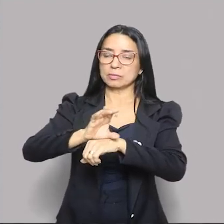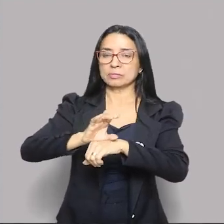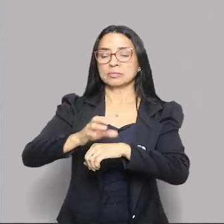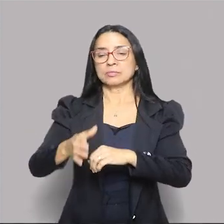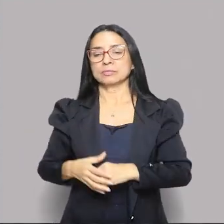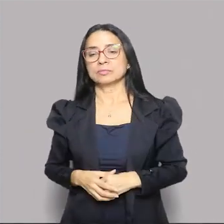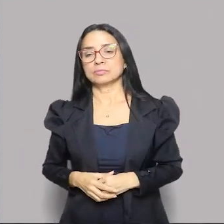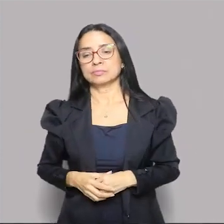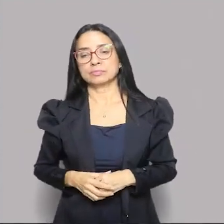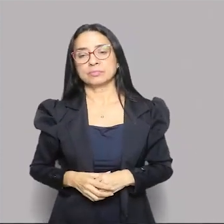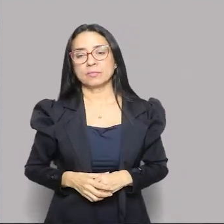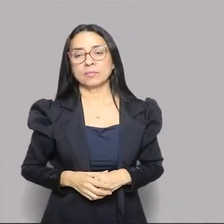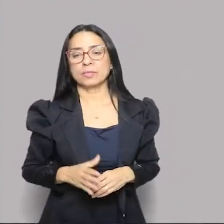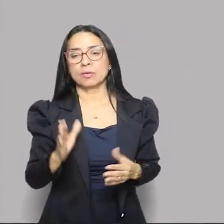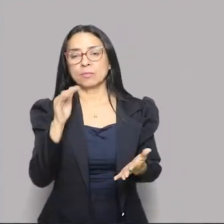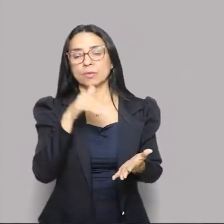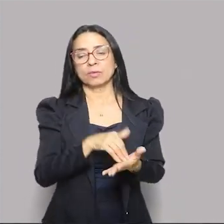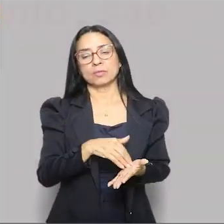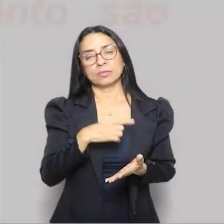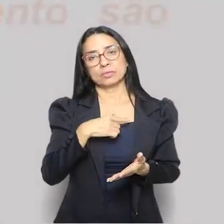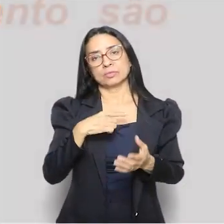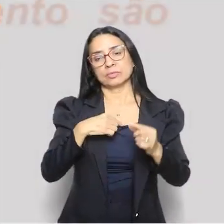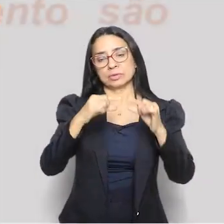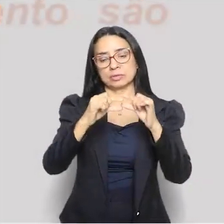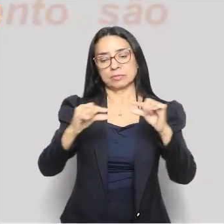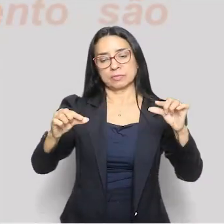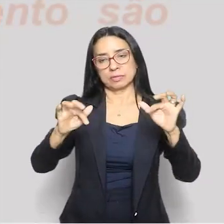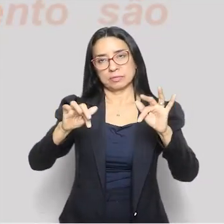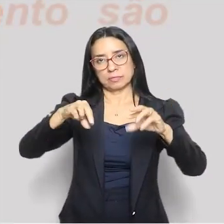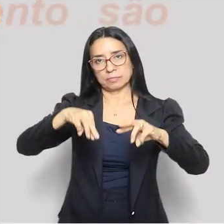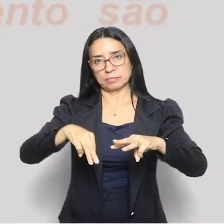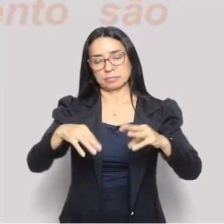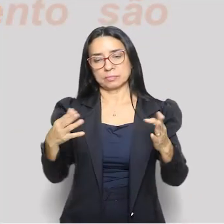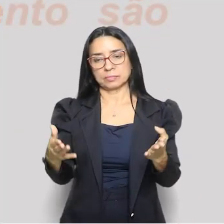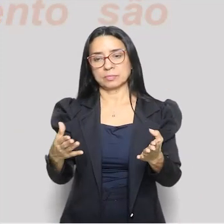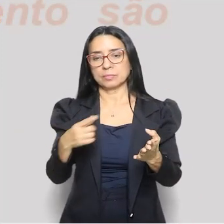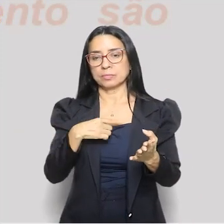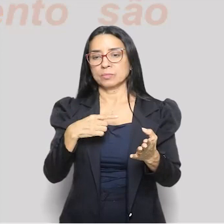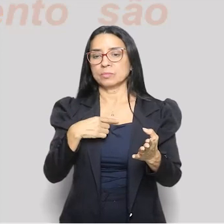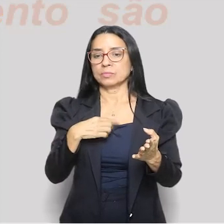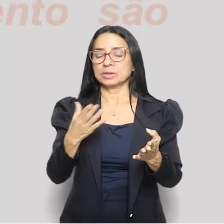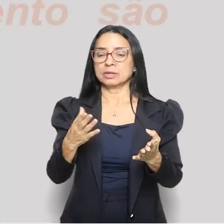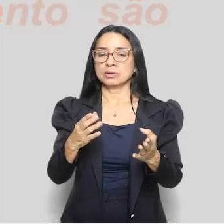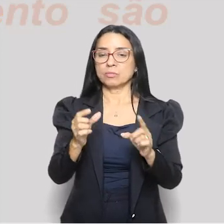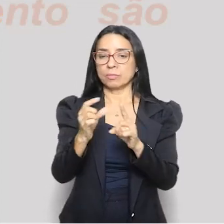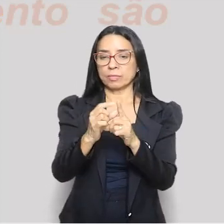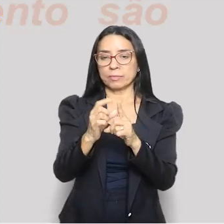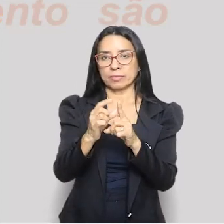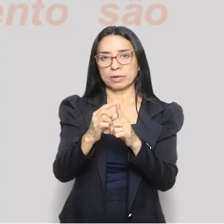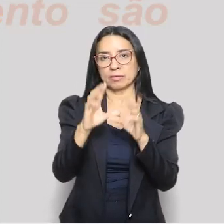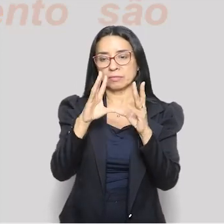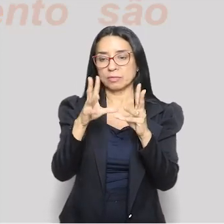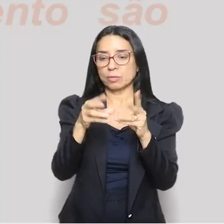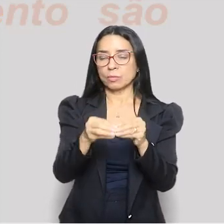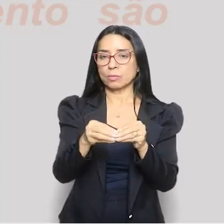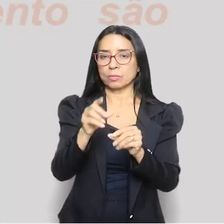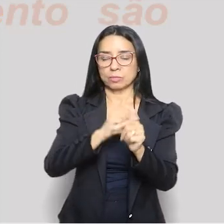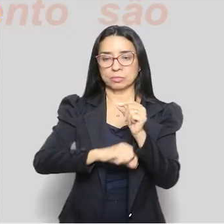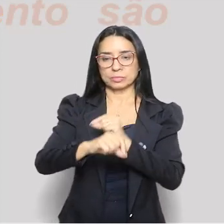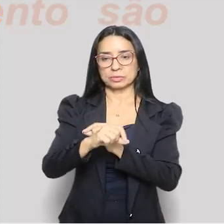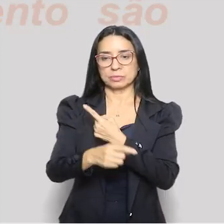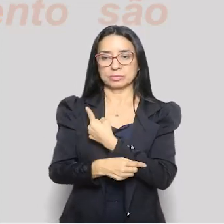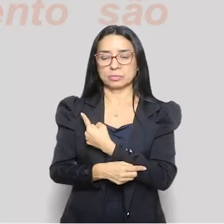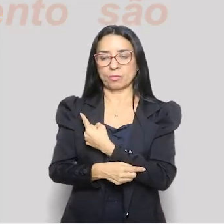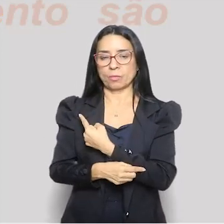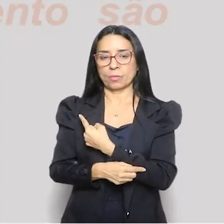fim, eu venho para a minha frase final. Olha aí, ó. Coloco um coesivo que é de conclusão, né? Então, dessa